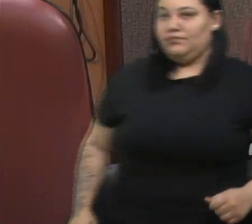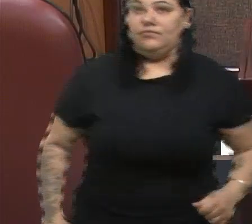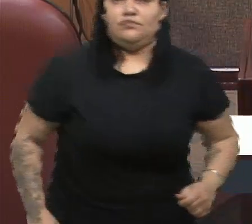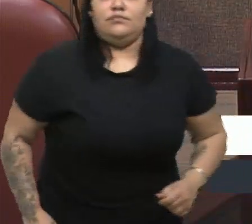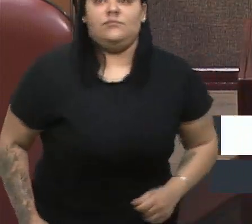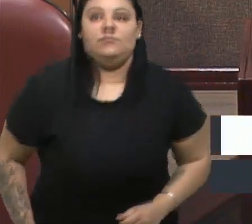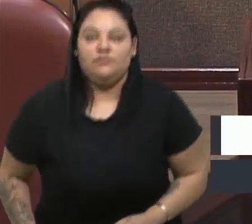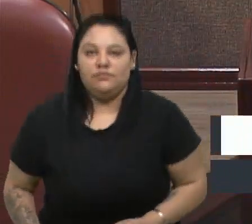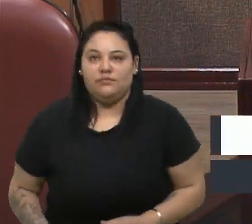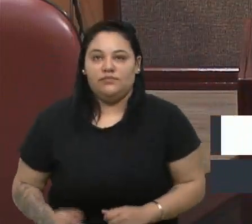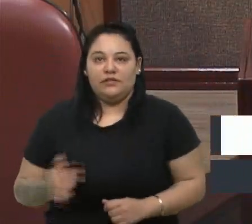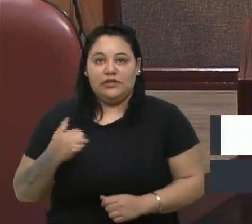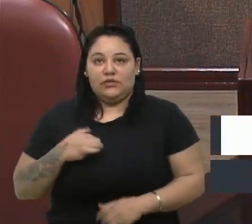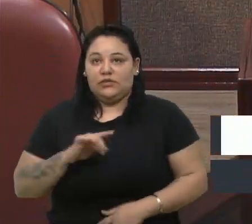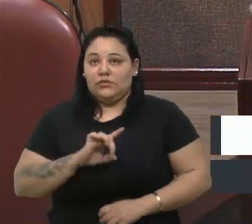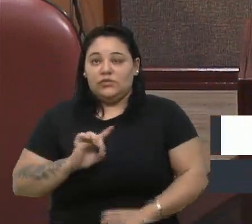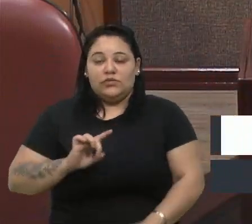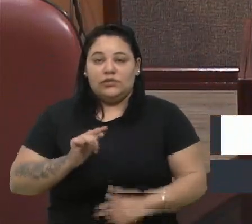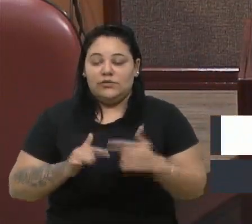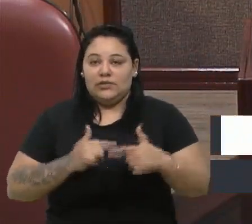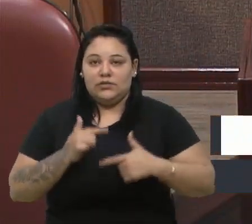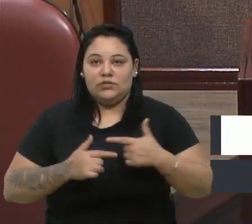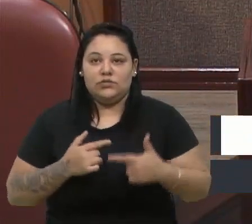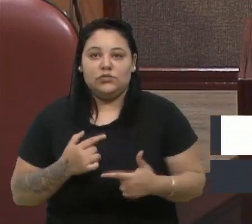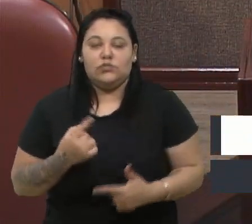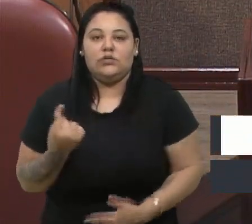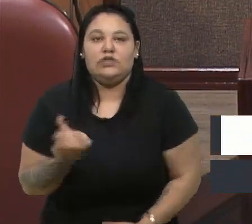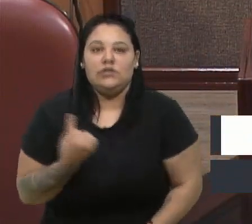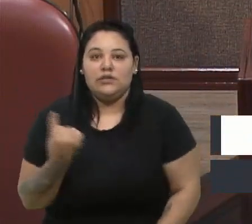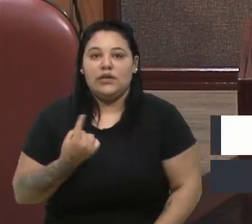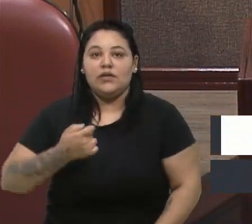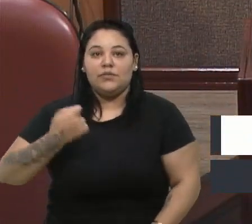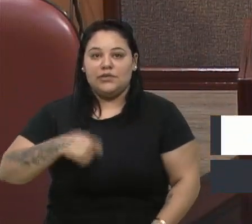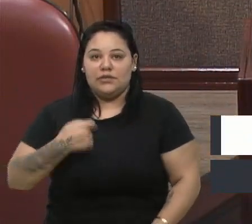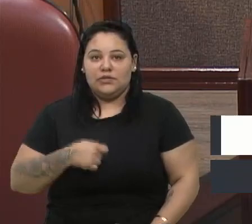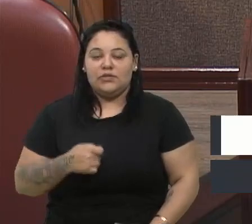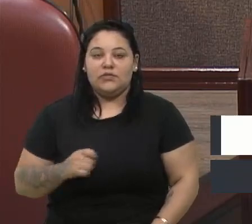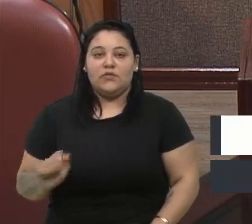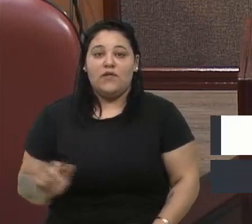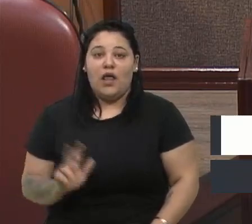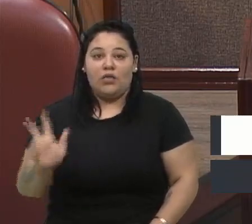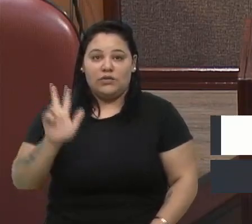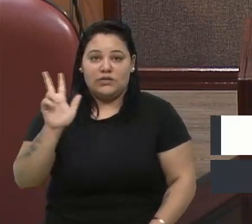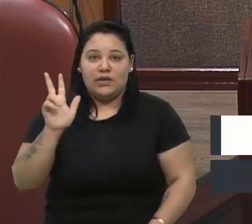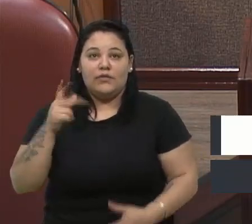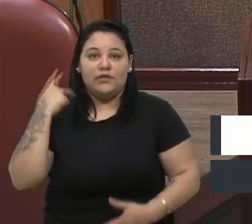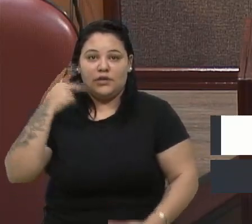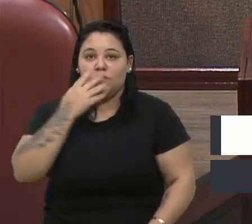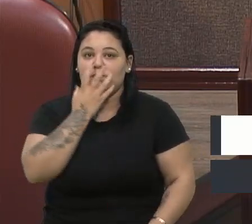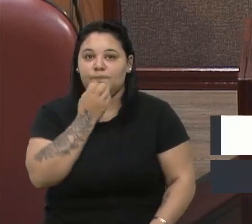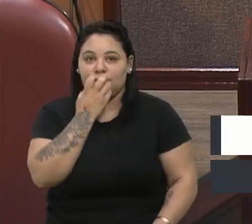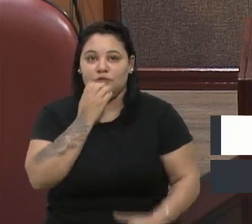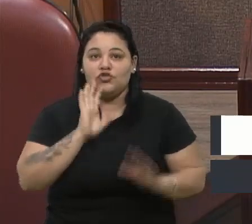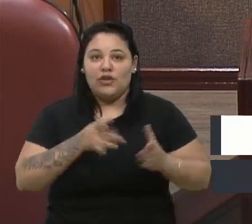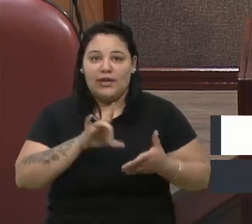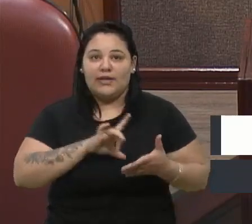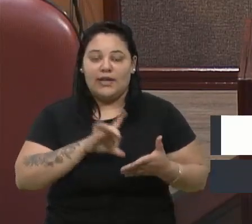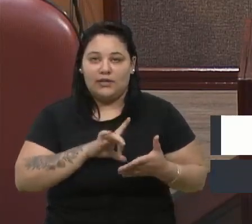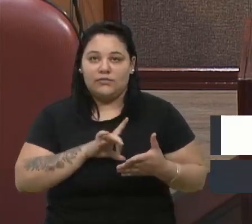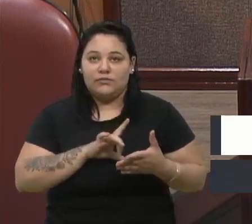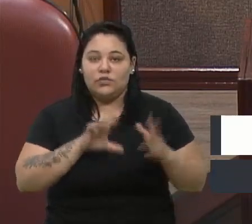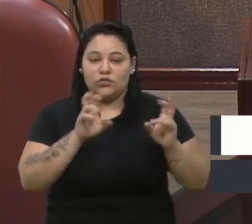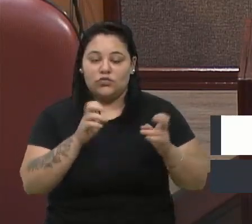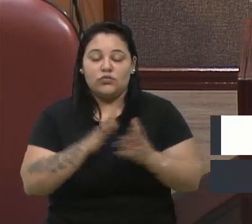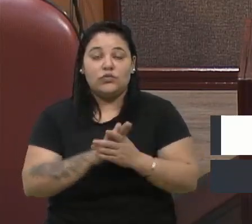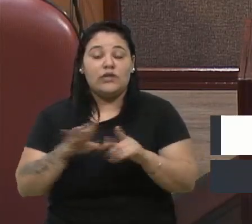valorizar o vereador Camilles, que já trabalha na pauta, já tem uma comissão temporária, como é a do autismo, e dizer que